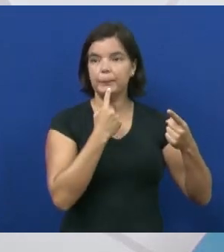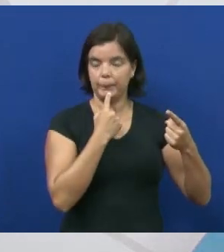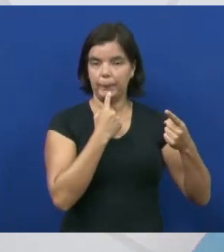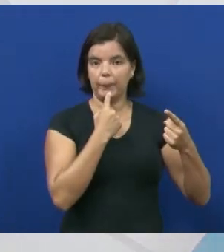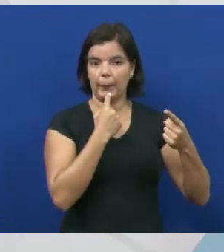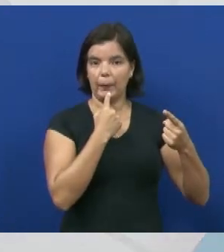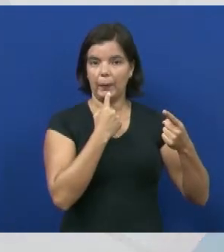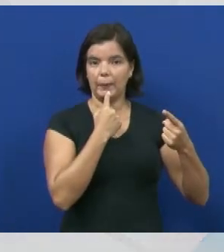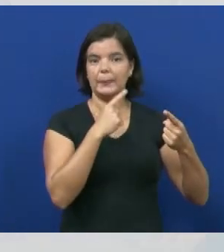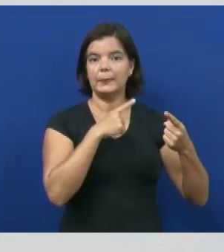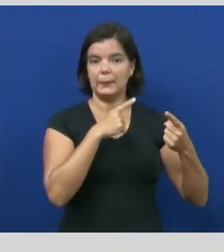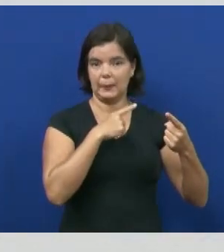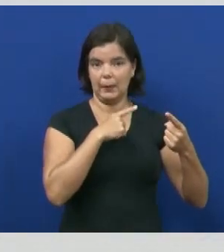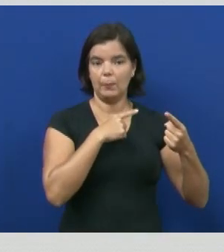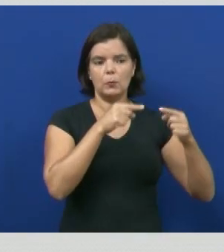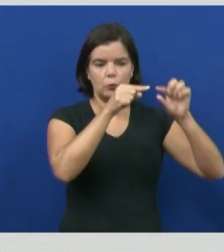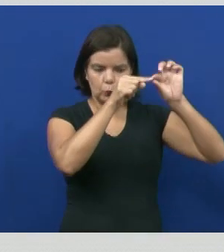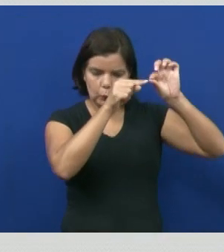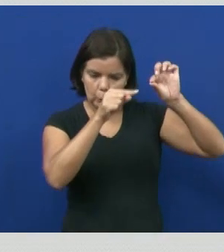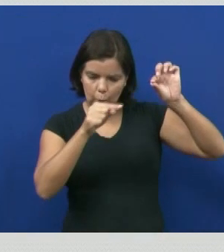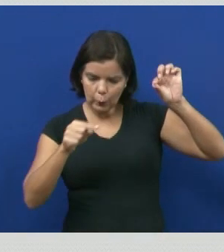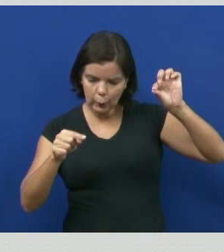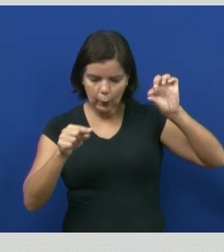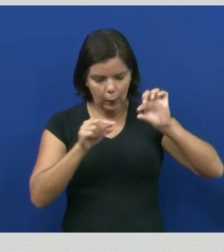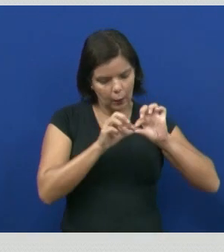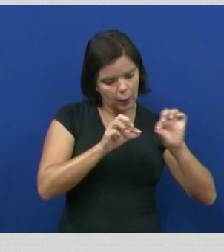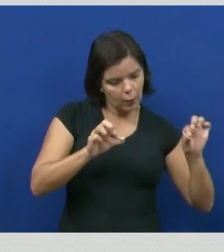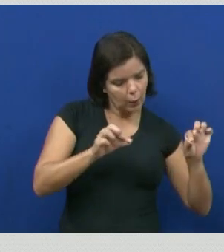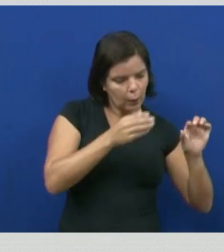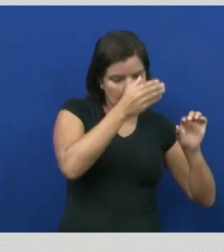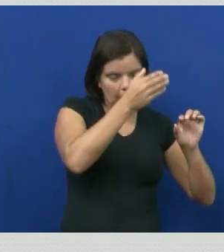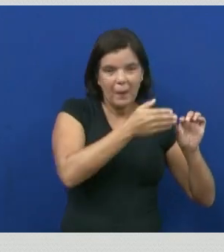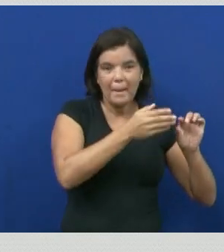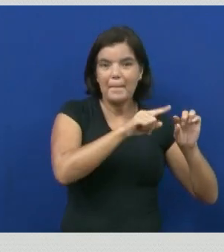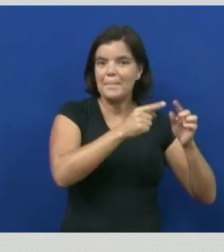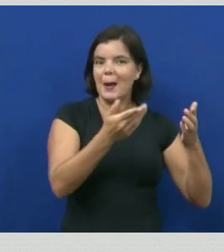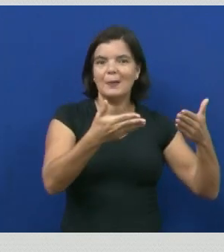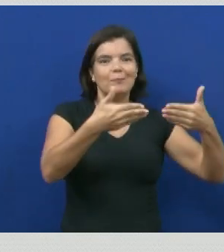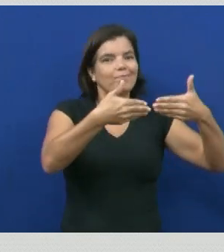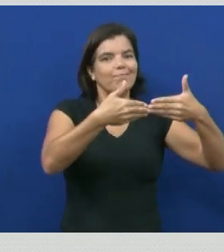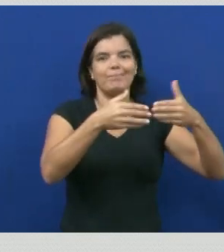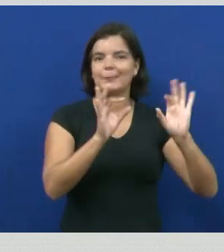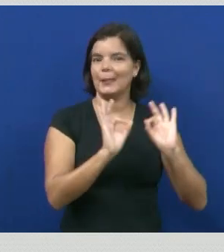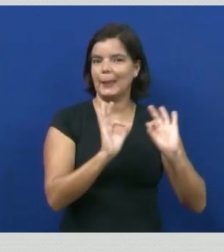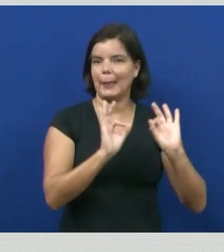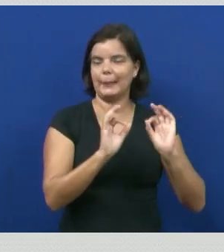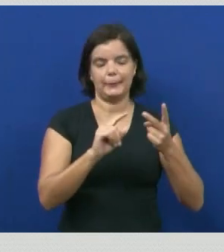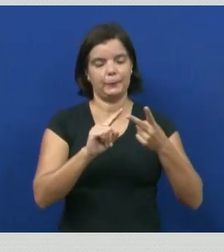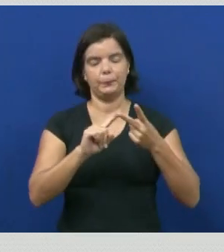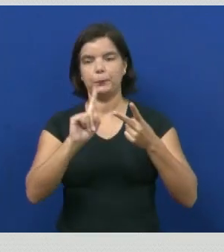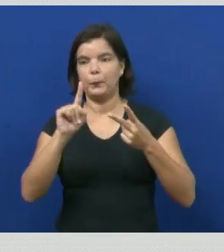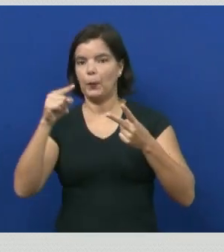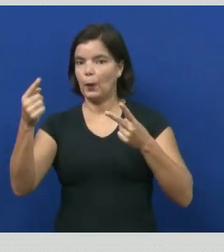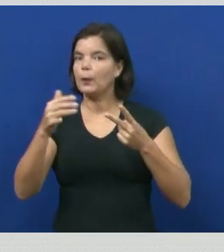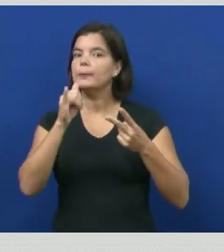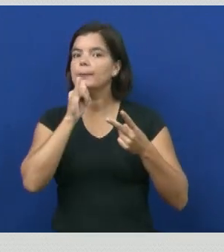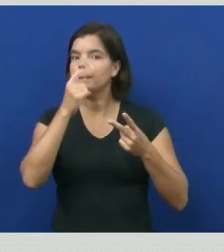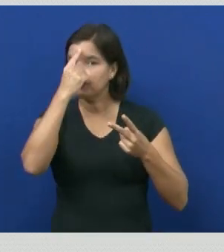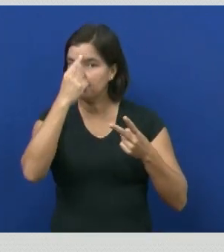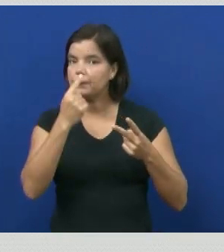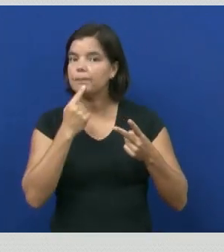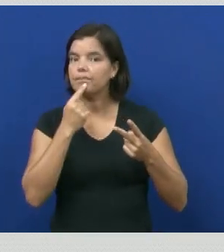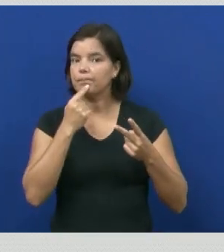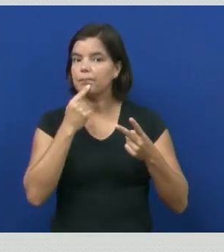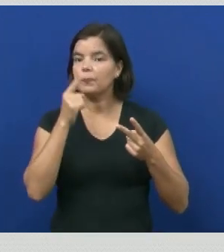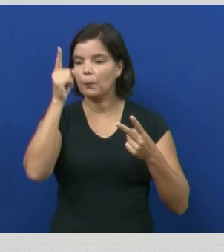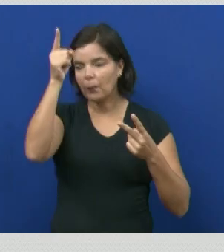que temos linhas retas, mas vemos que ela não, no caso, que ela não é fechada. A segunda imagem, nós vemos que